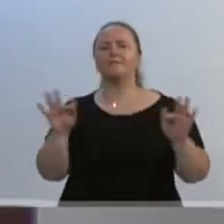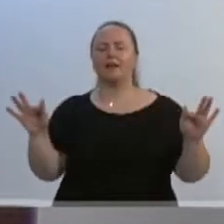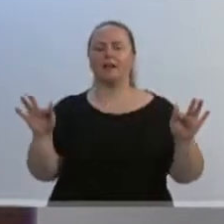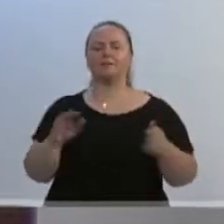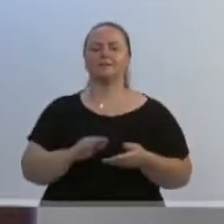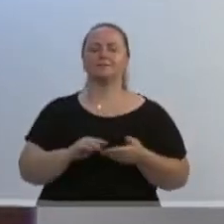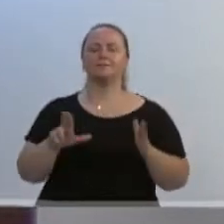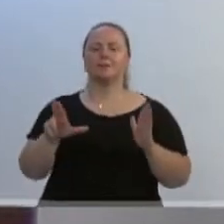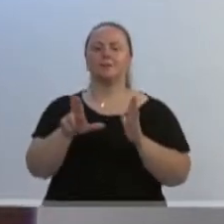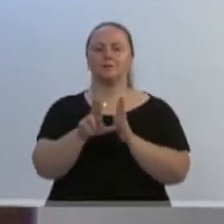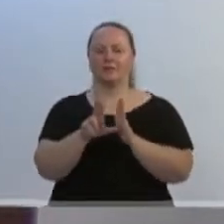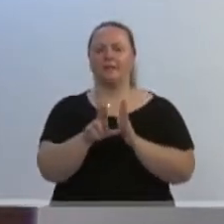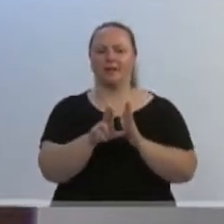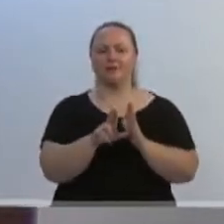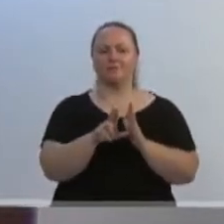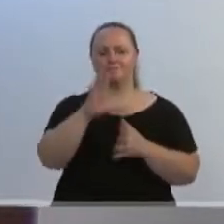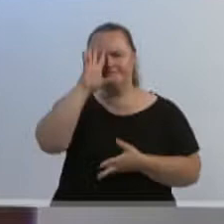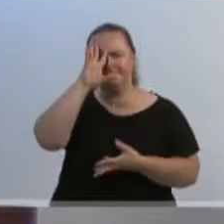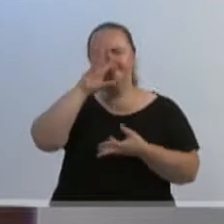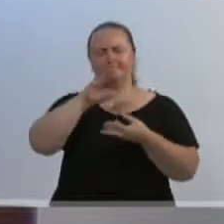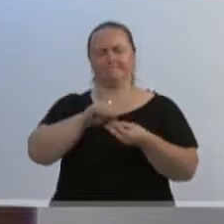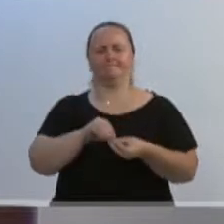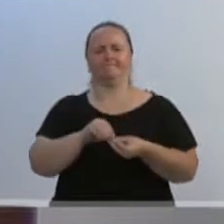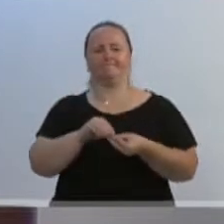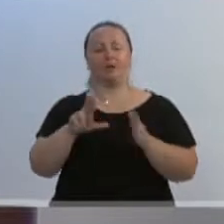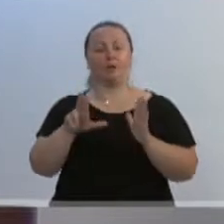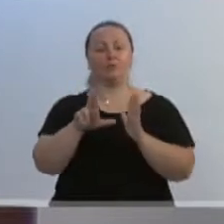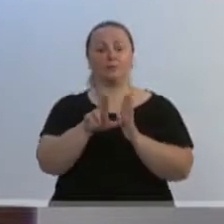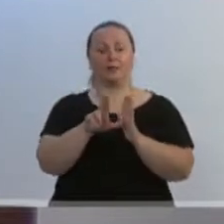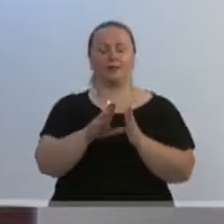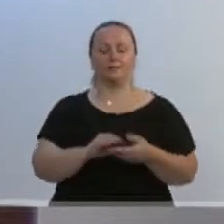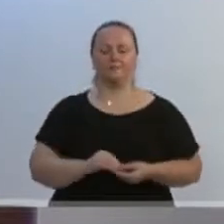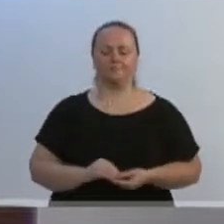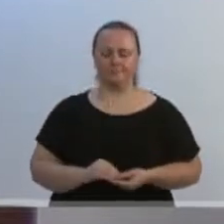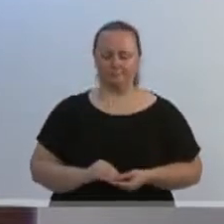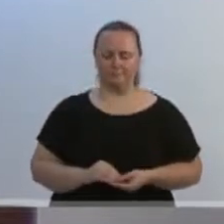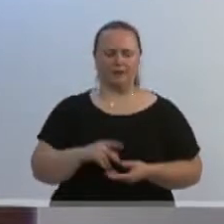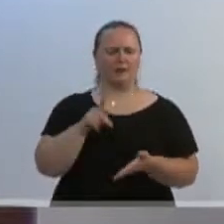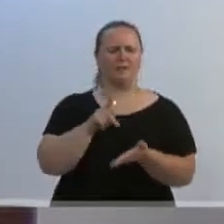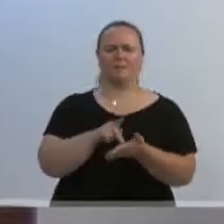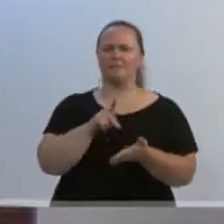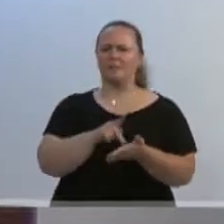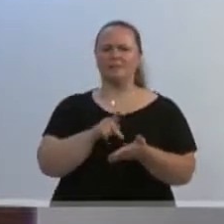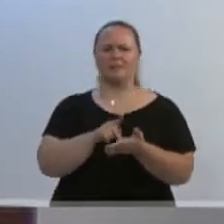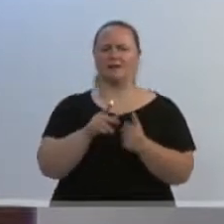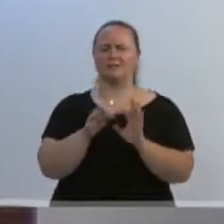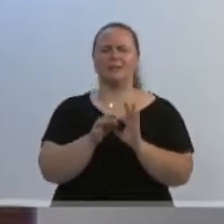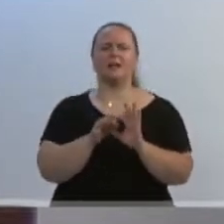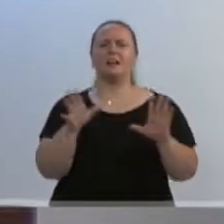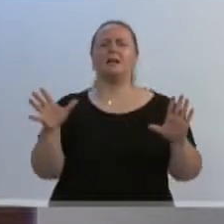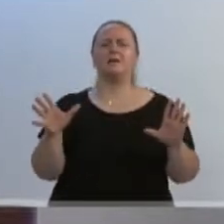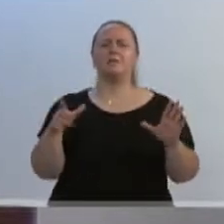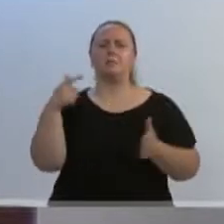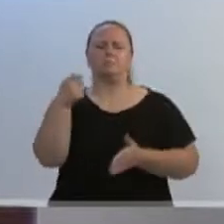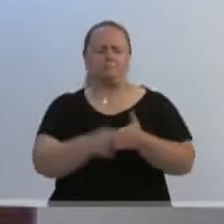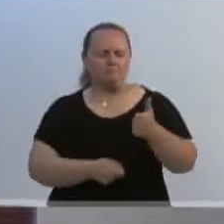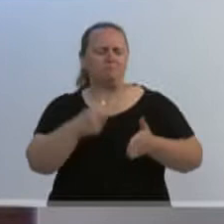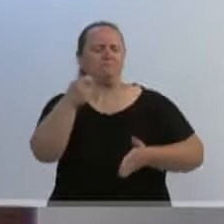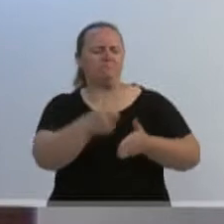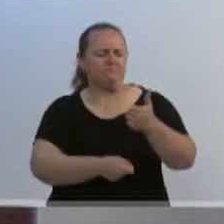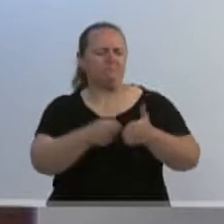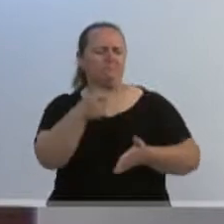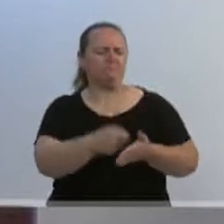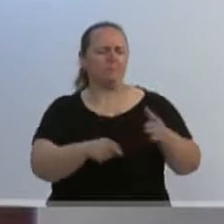só a conclusão de um pensamento que ele diz assim: a verdade a qualquer preço. E aqui nós temos que estabelecer